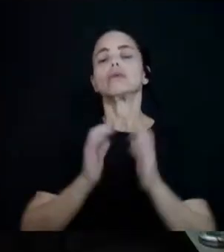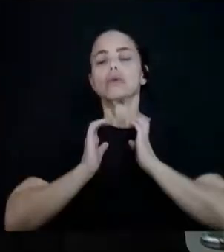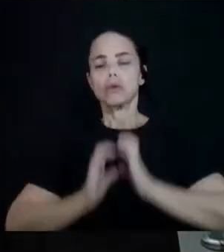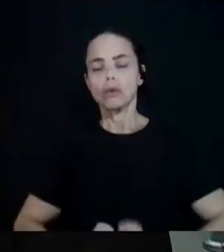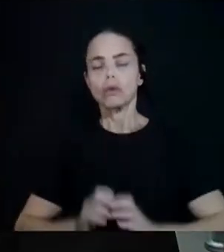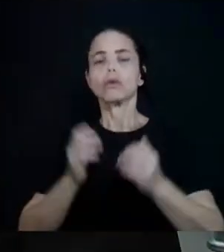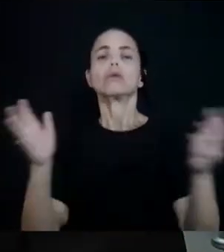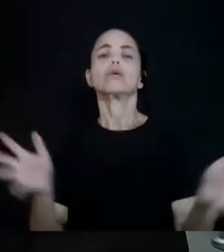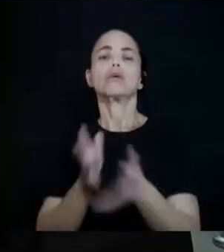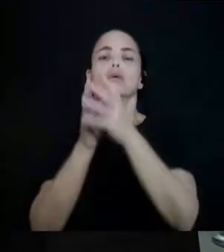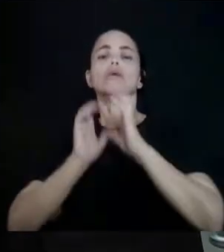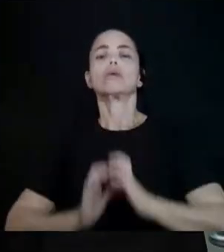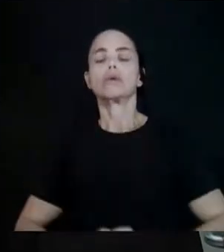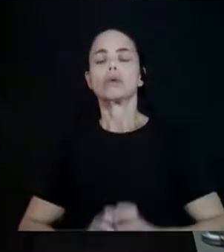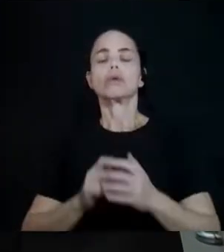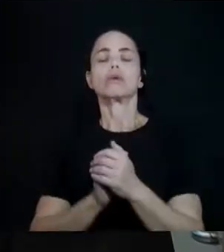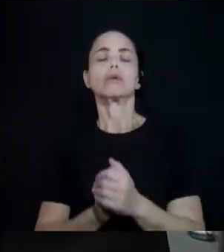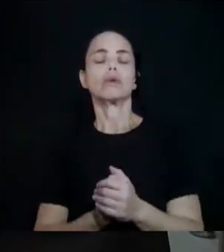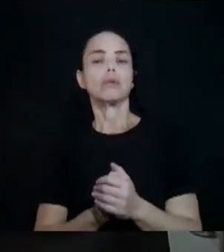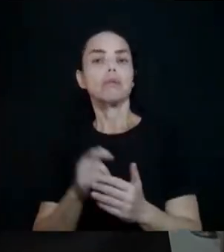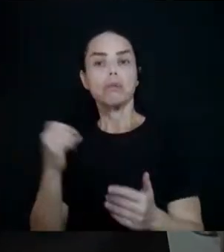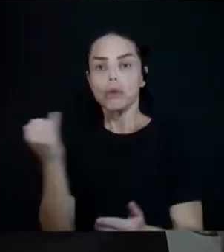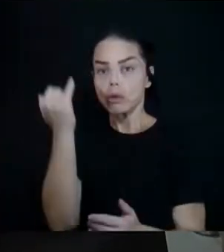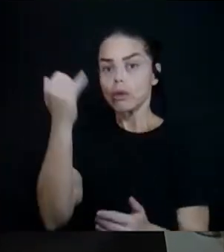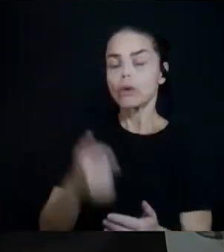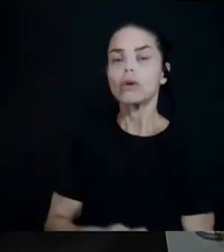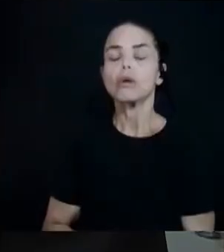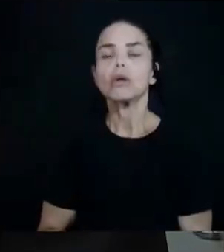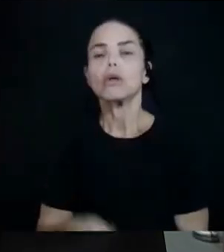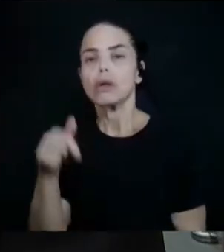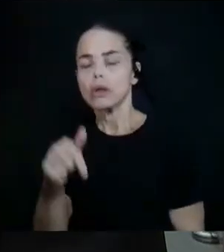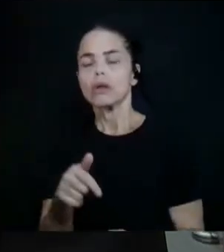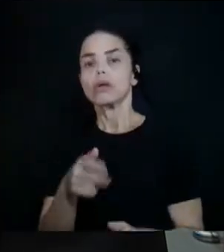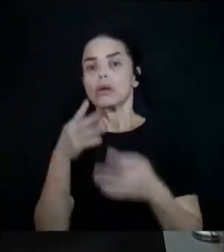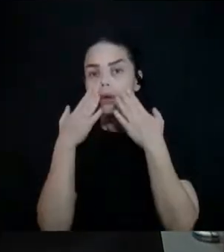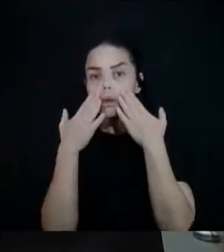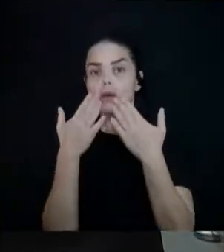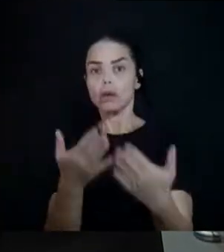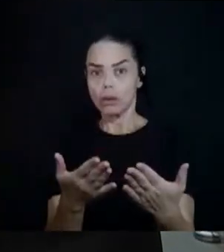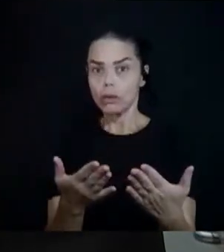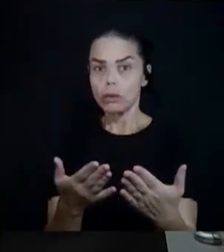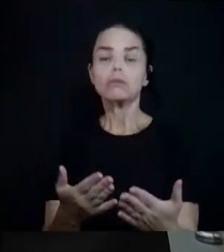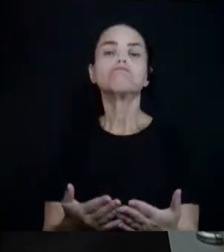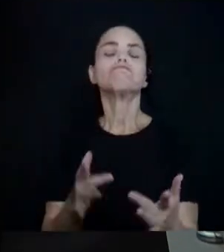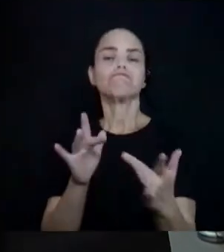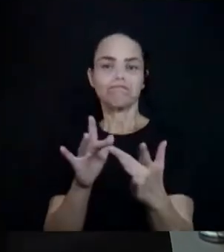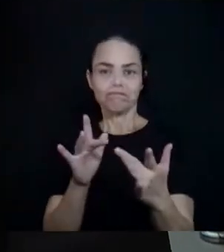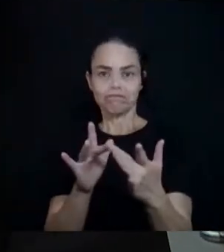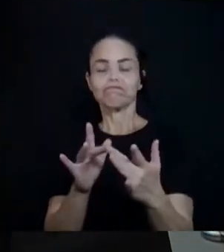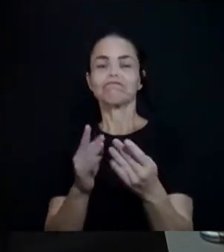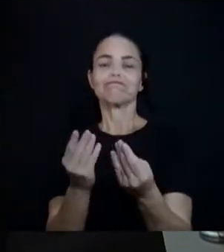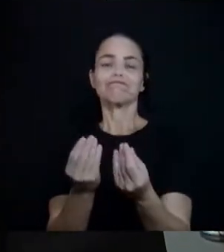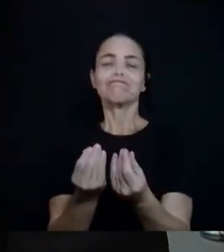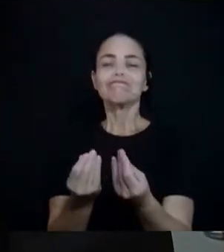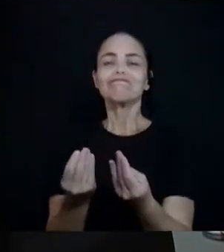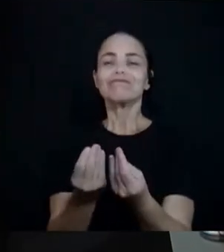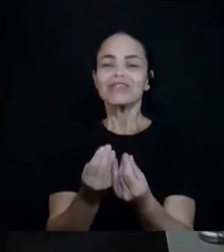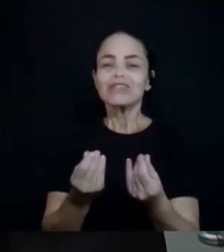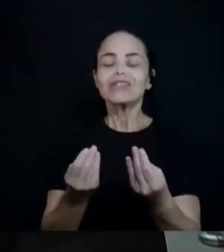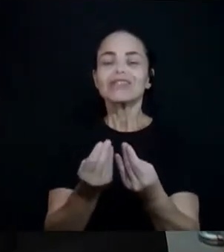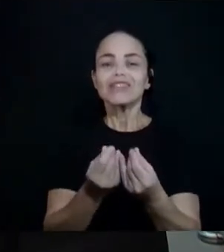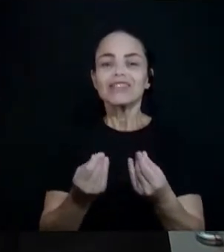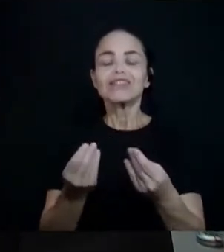cidadania de forma transversal. Mas aqui eles acabam vendo isso assim na essência, entendendo o funcionamento do